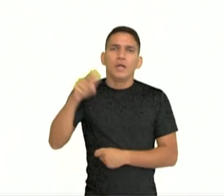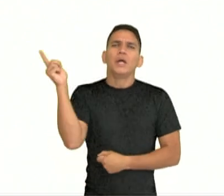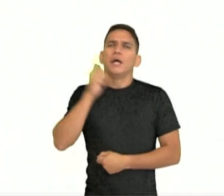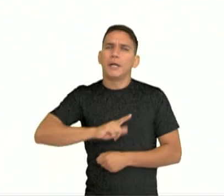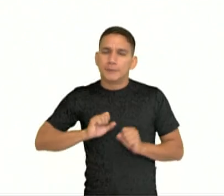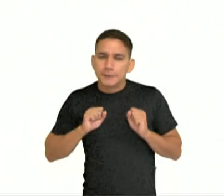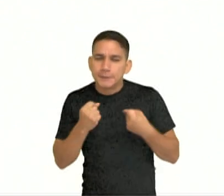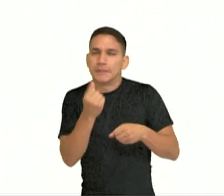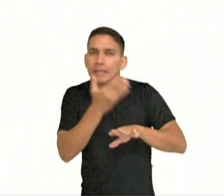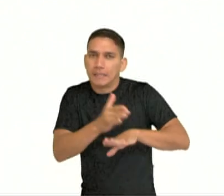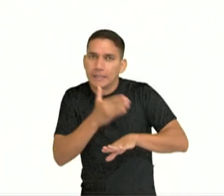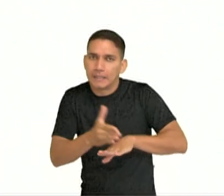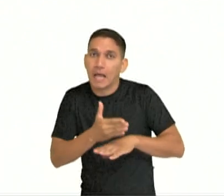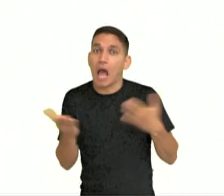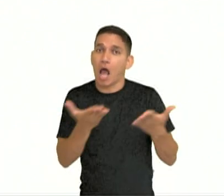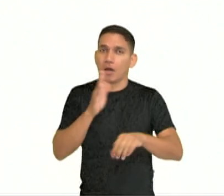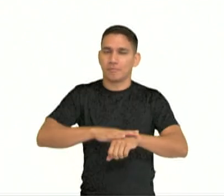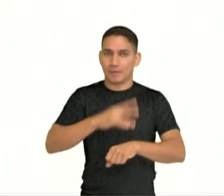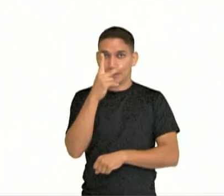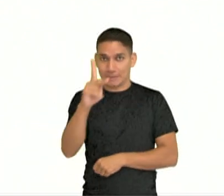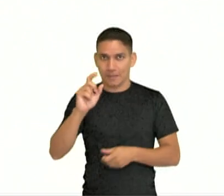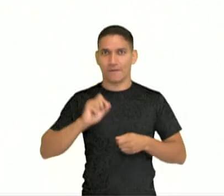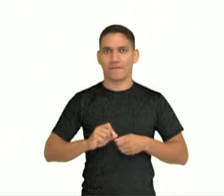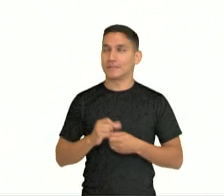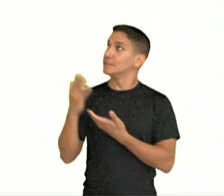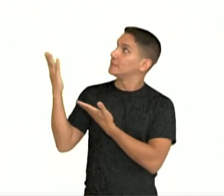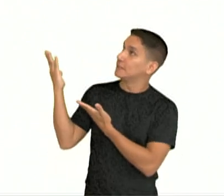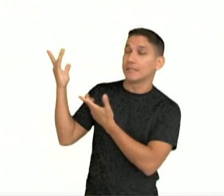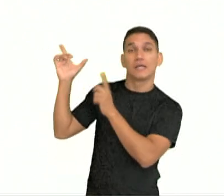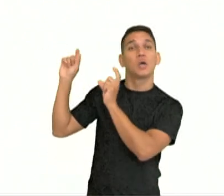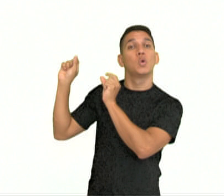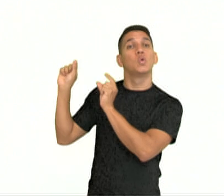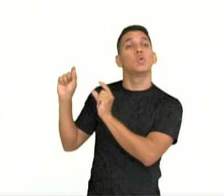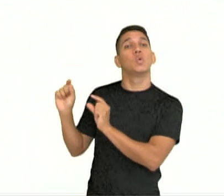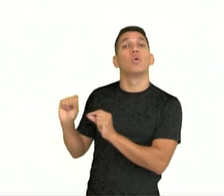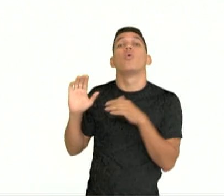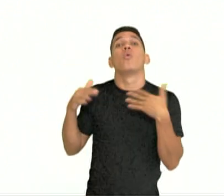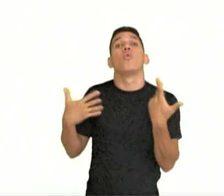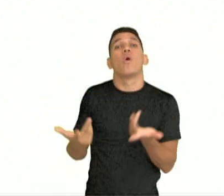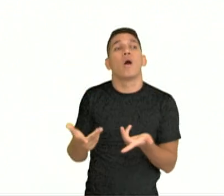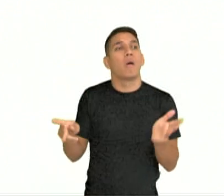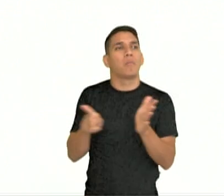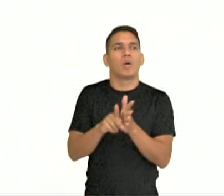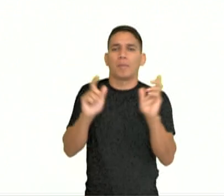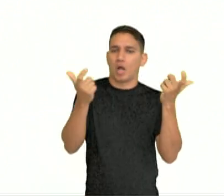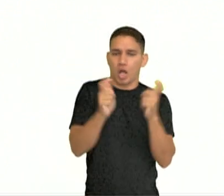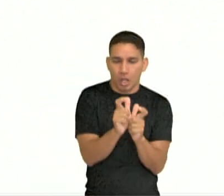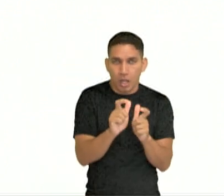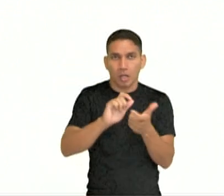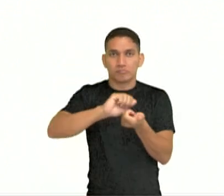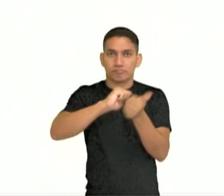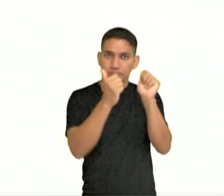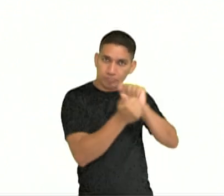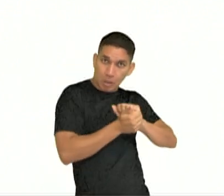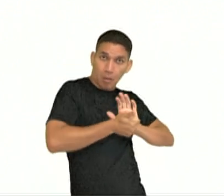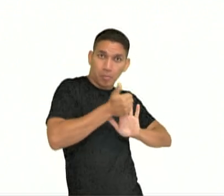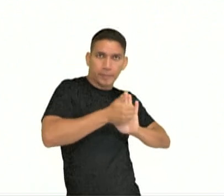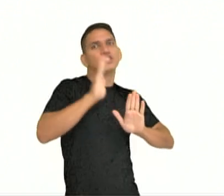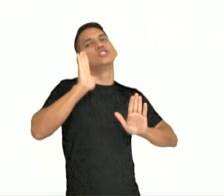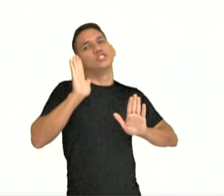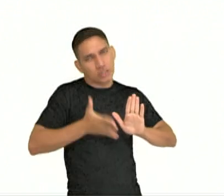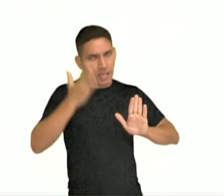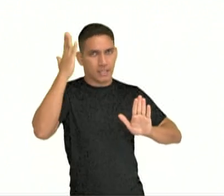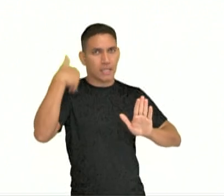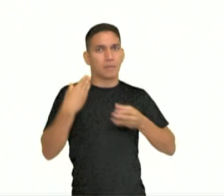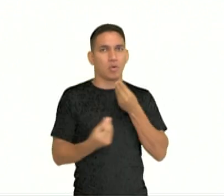possam, então, praticar, agora é a sua vez de me dizer qual é, né, após a redução ao primeiro quadrante, nós já fizemos as reduções